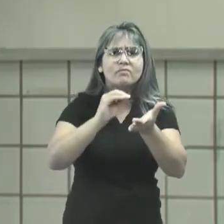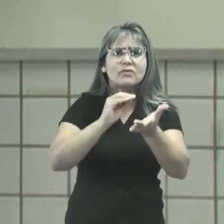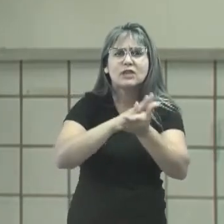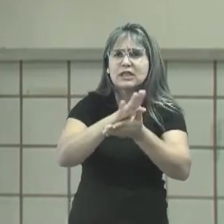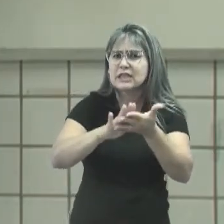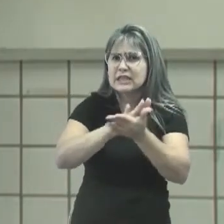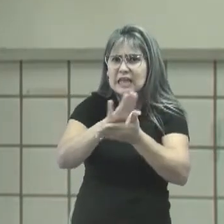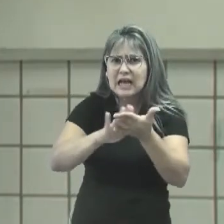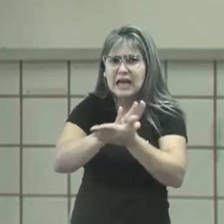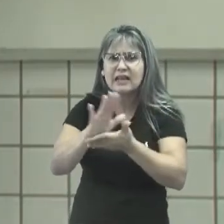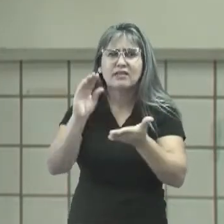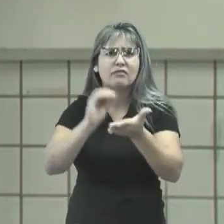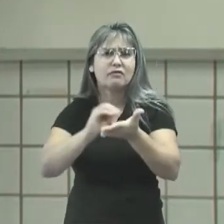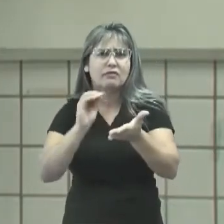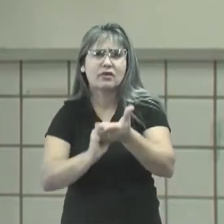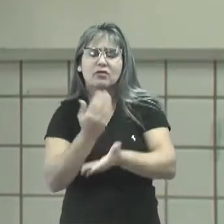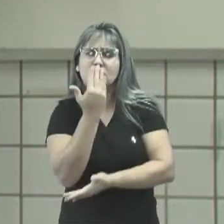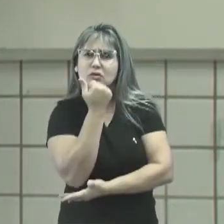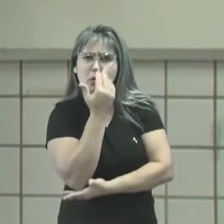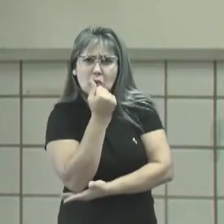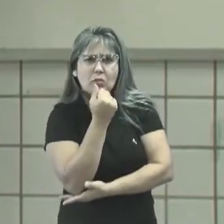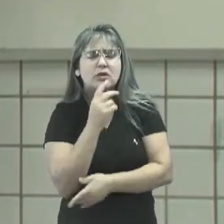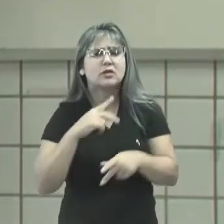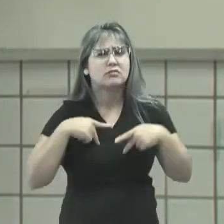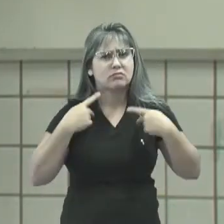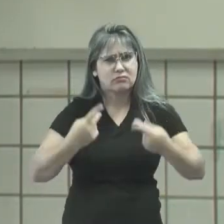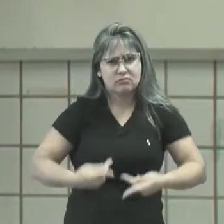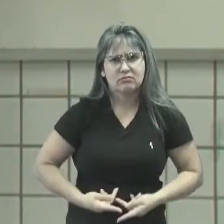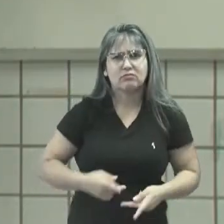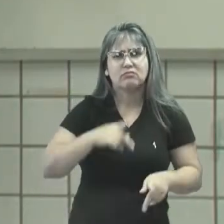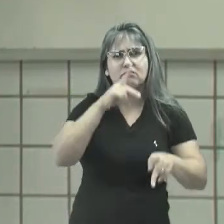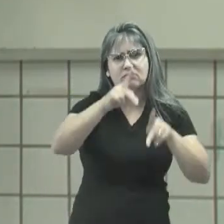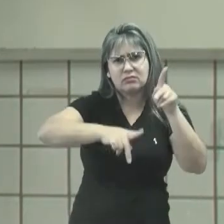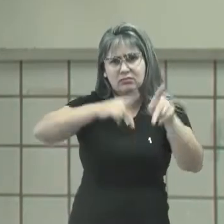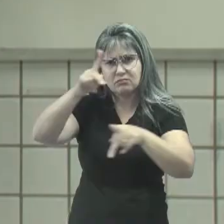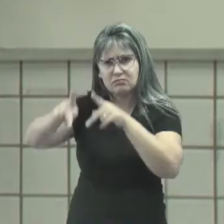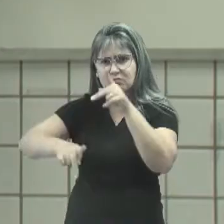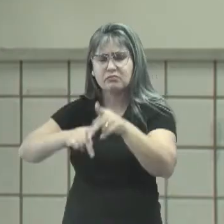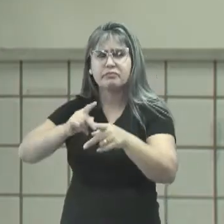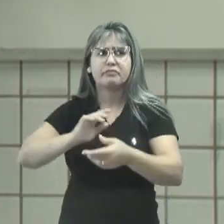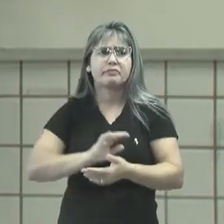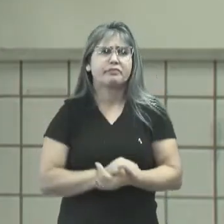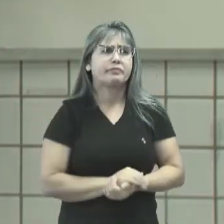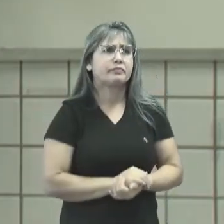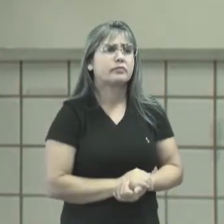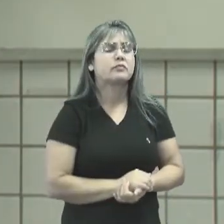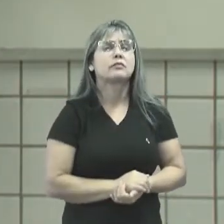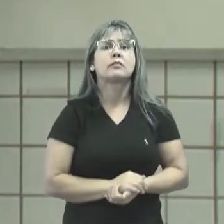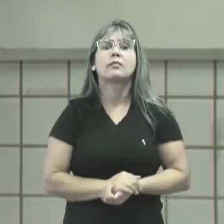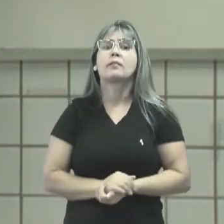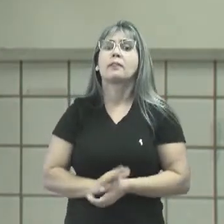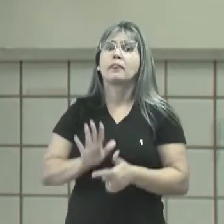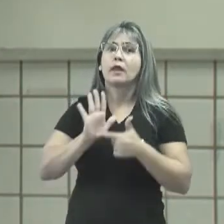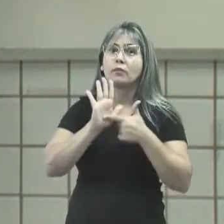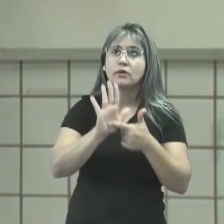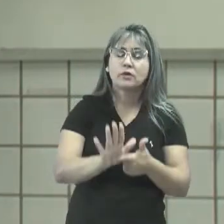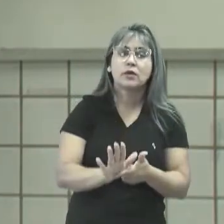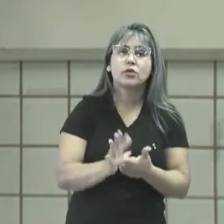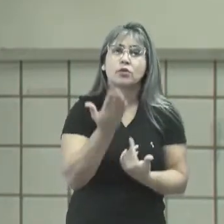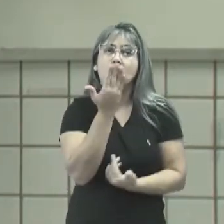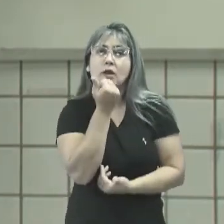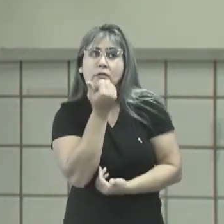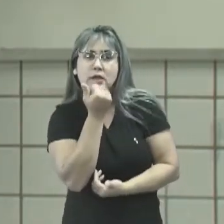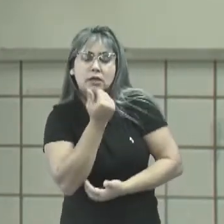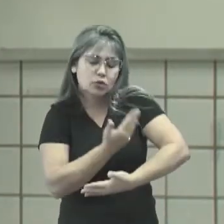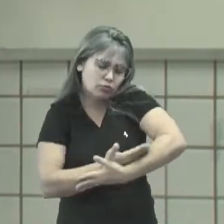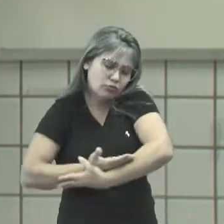chamado desenvolvimento sustentável. Falamos também sobre da nutrição aí do